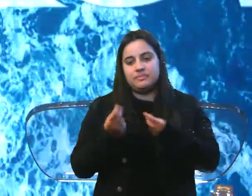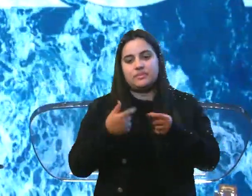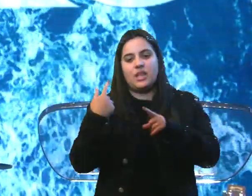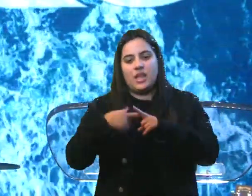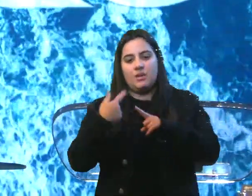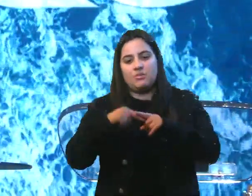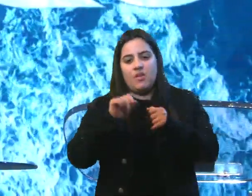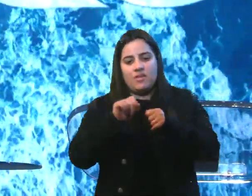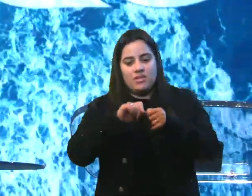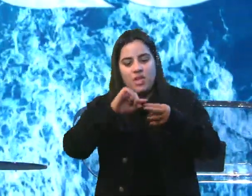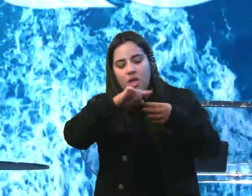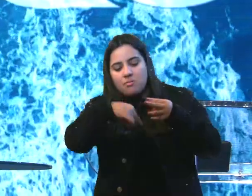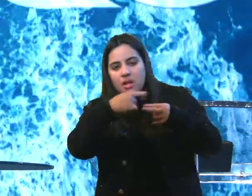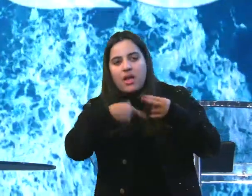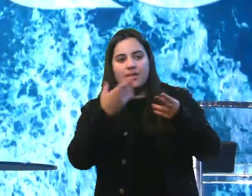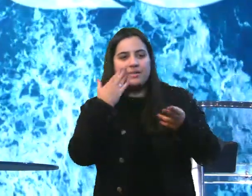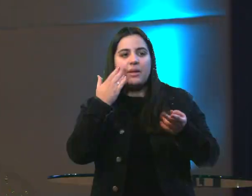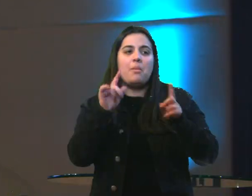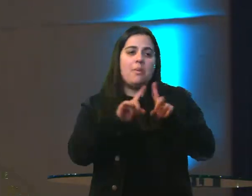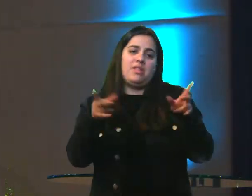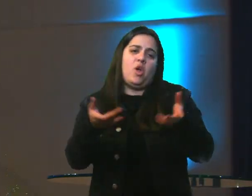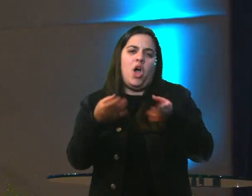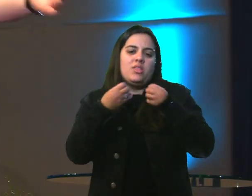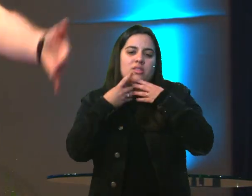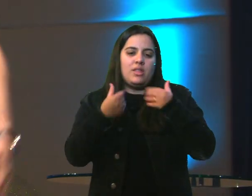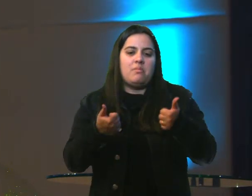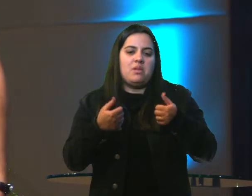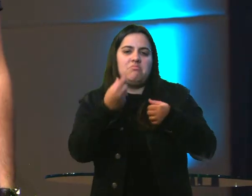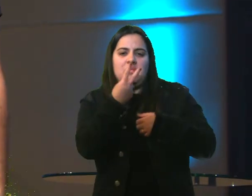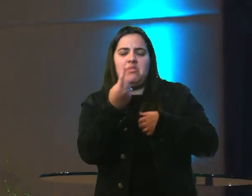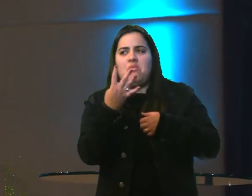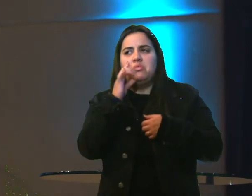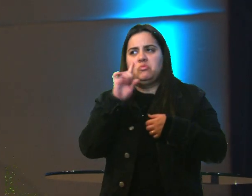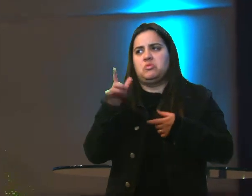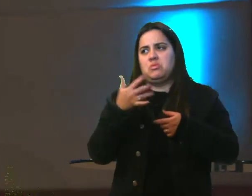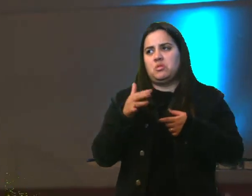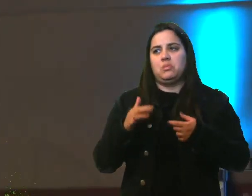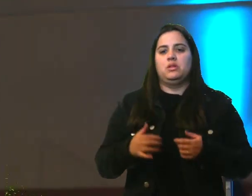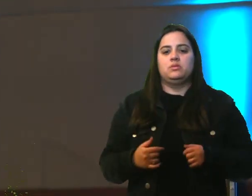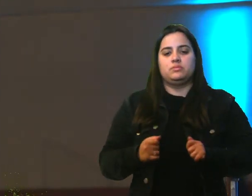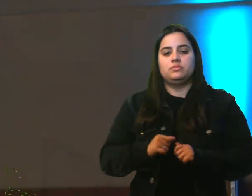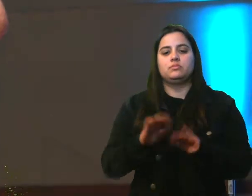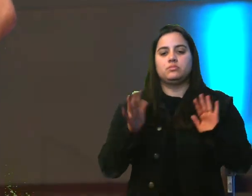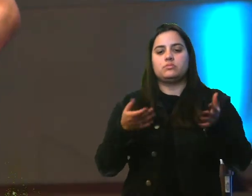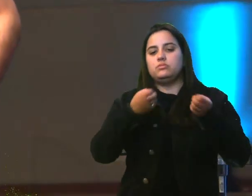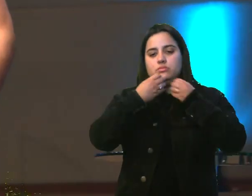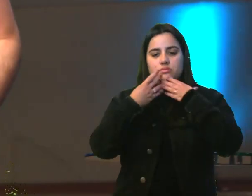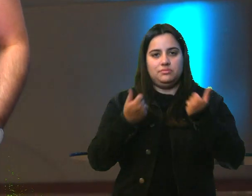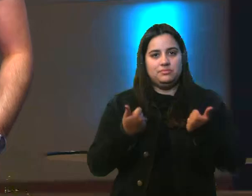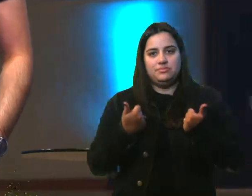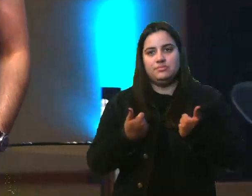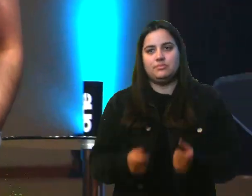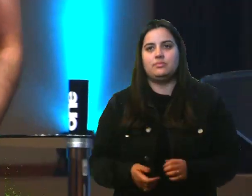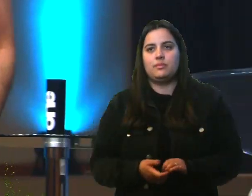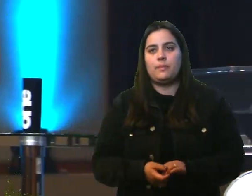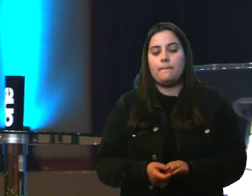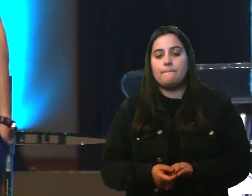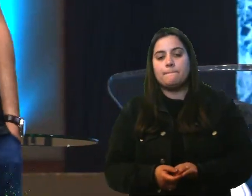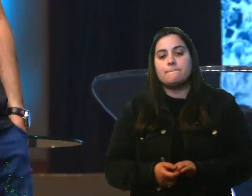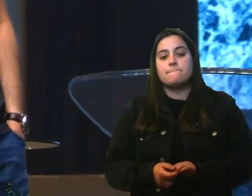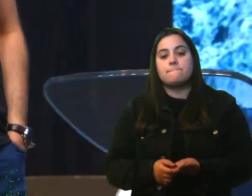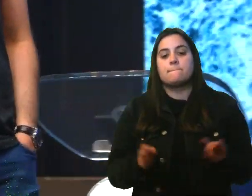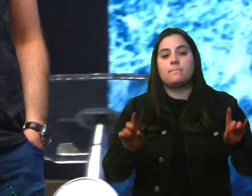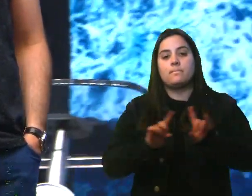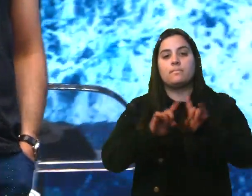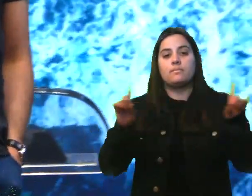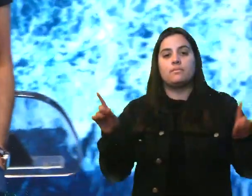fazer curativo e tudo mais. Mas ela ficou bem. 3, 4 dias com a patinha enfaixada, ela ficou bem.